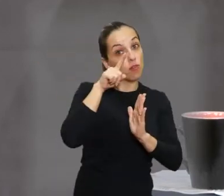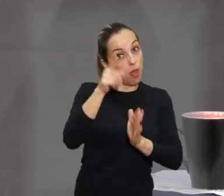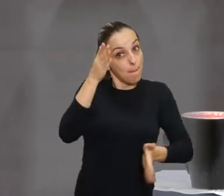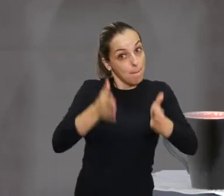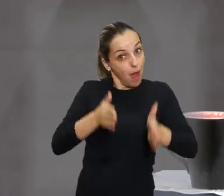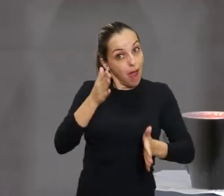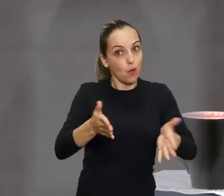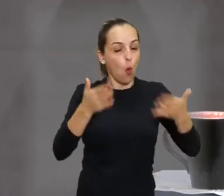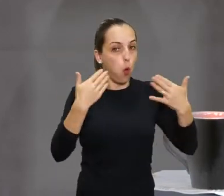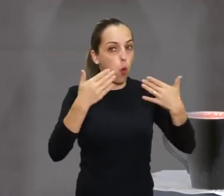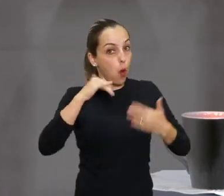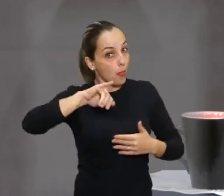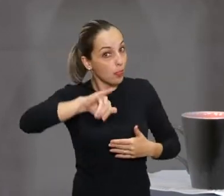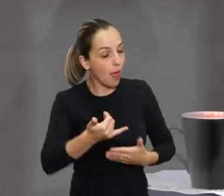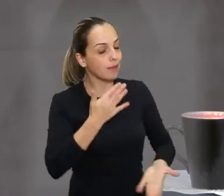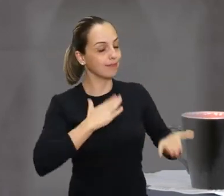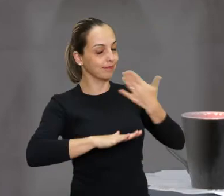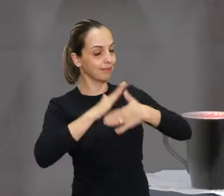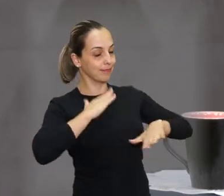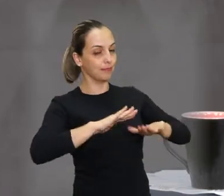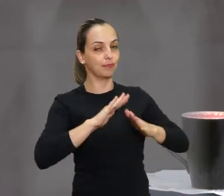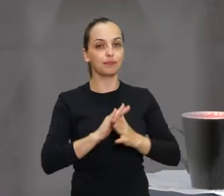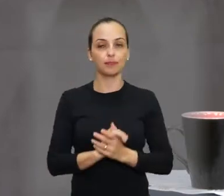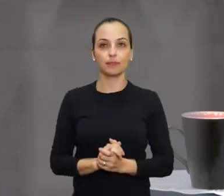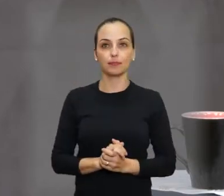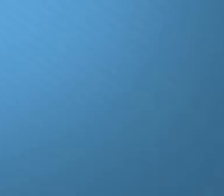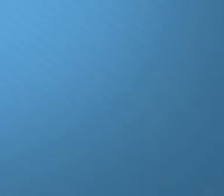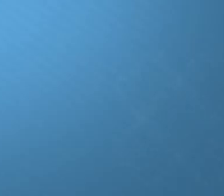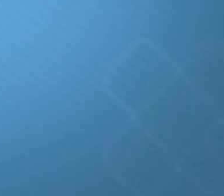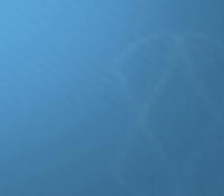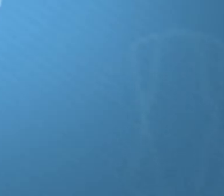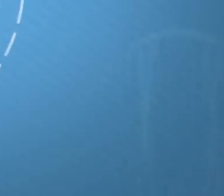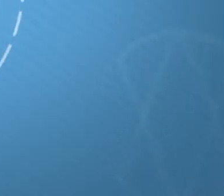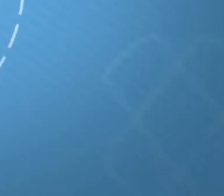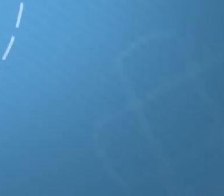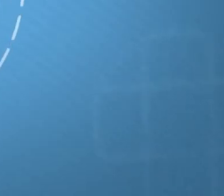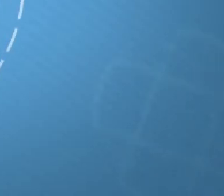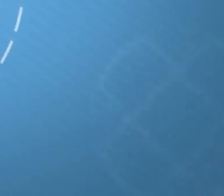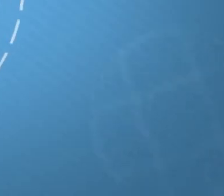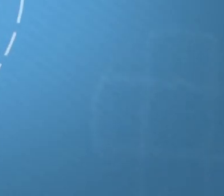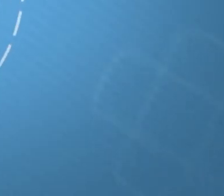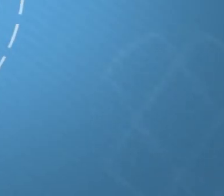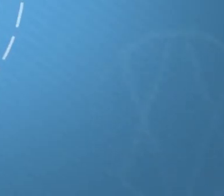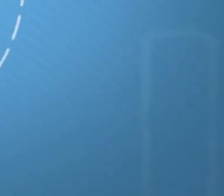você aproveite a temporada de calor com tranquilidade.